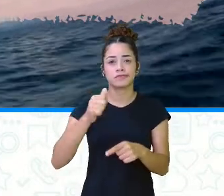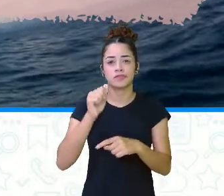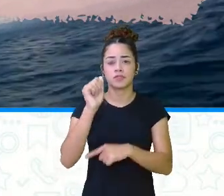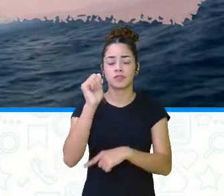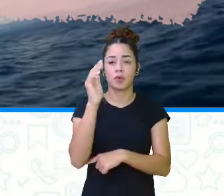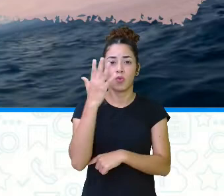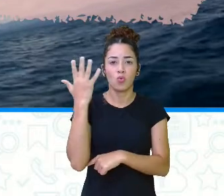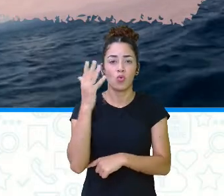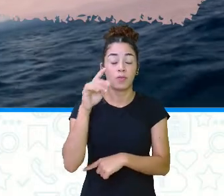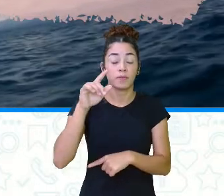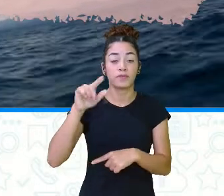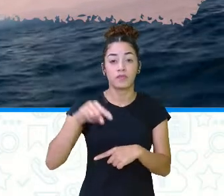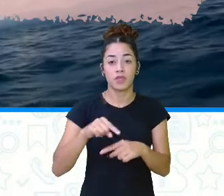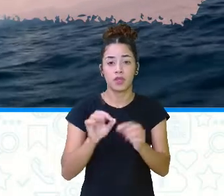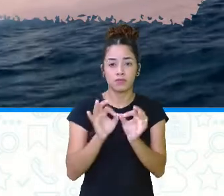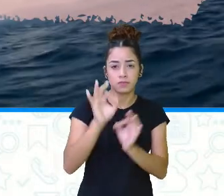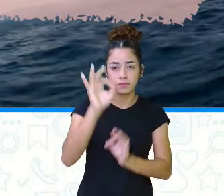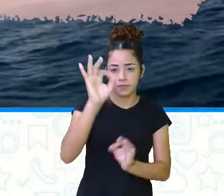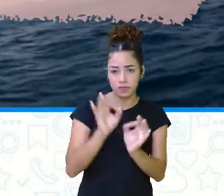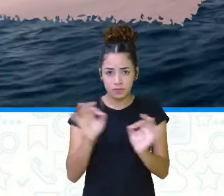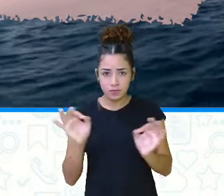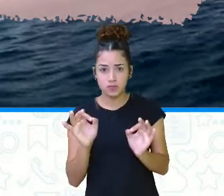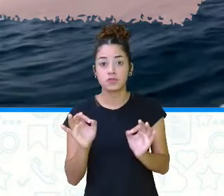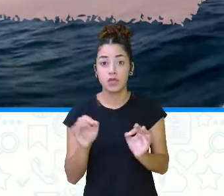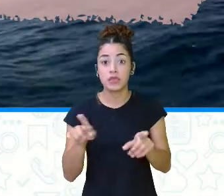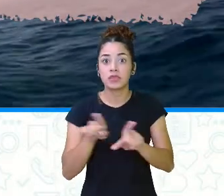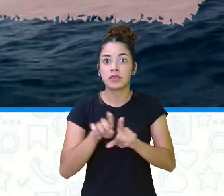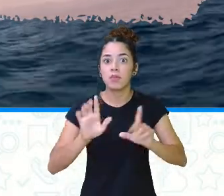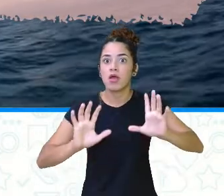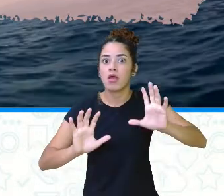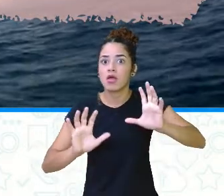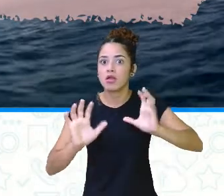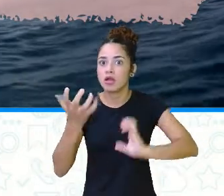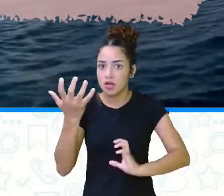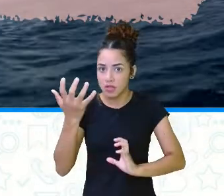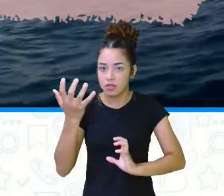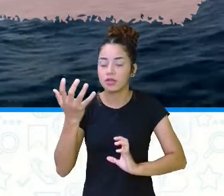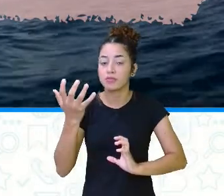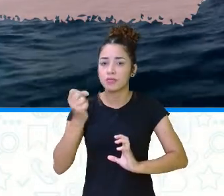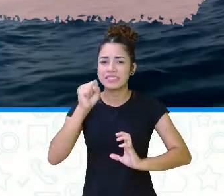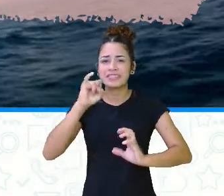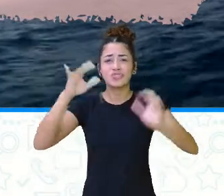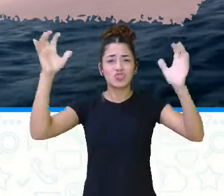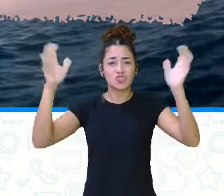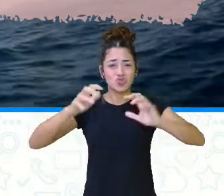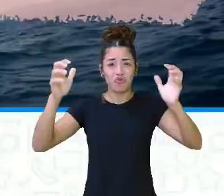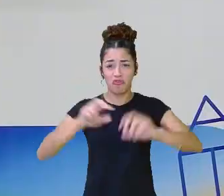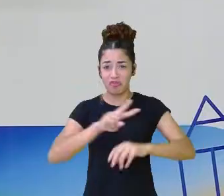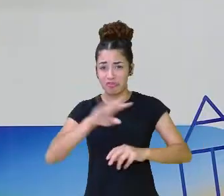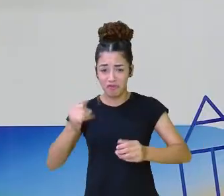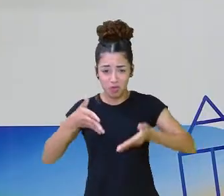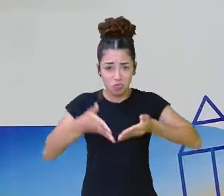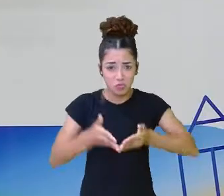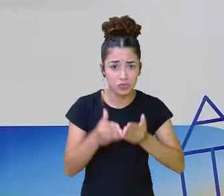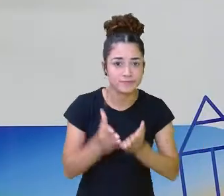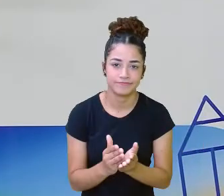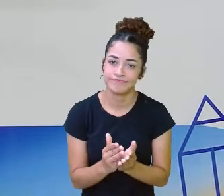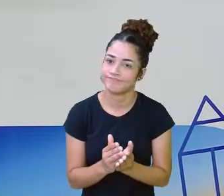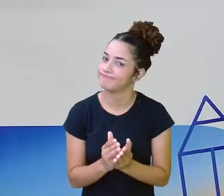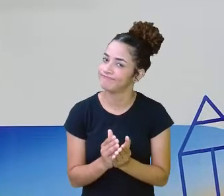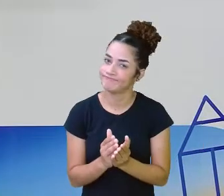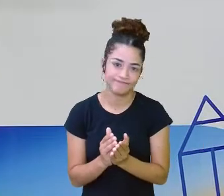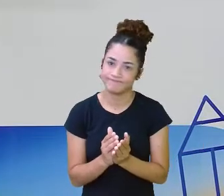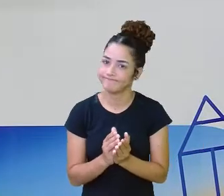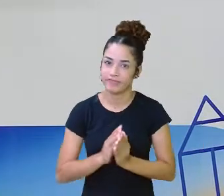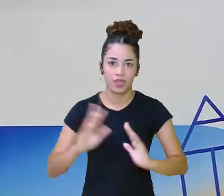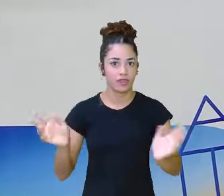veleiro e saber do quê? Do clima, gente. Porque se estiver chovendo, ele vai sair para navegar no mar? Não vai,